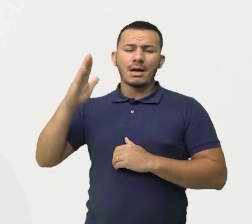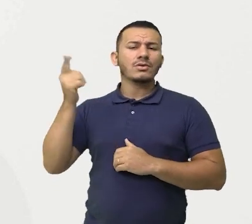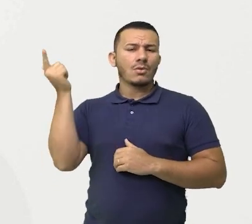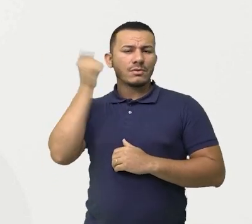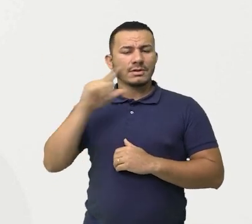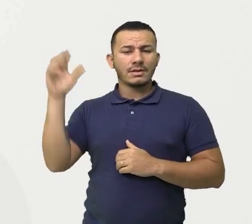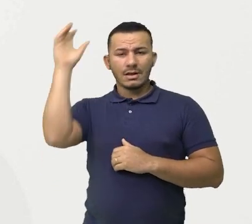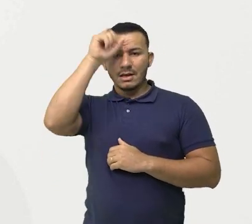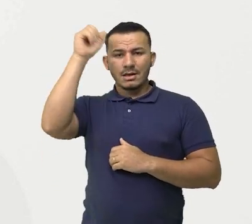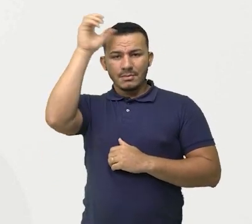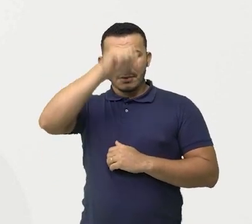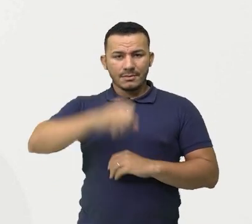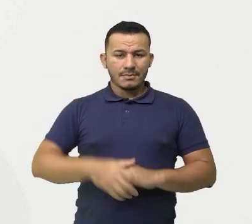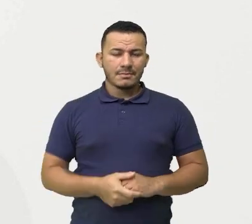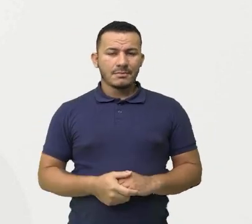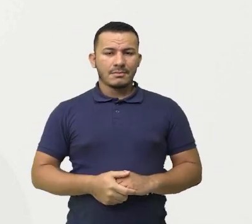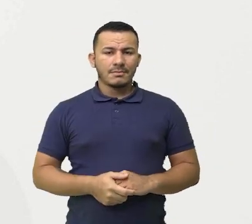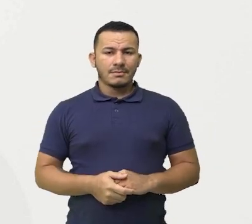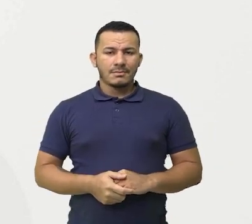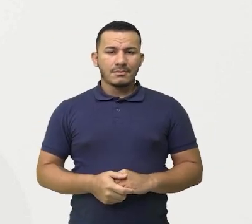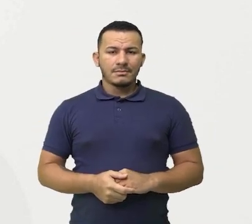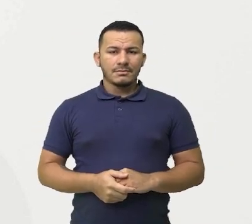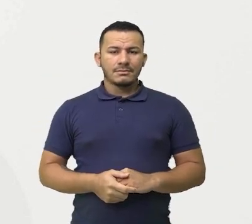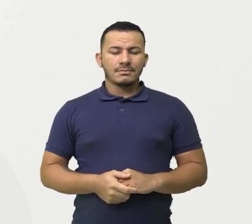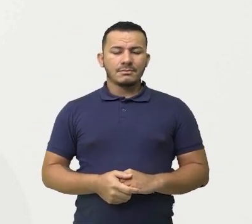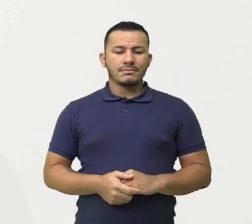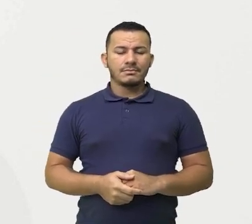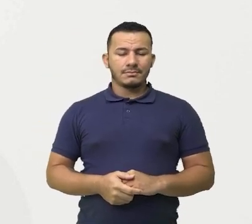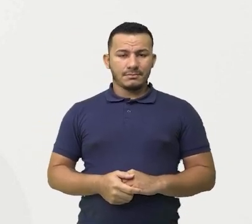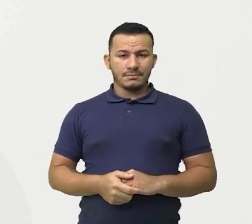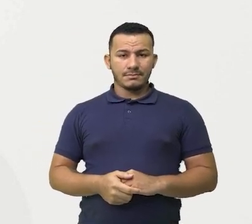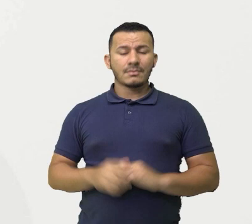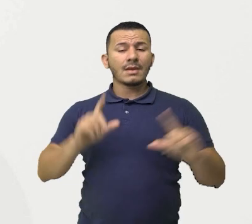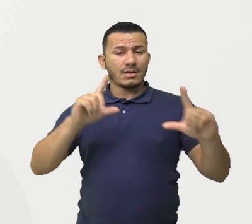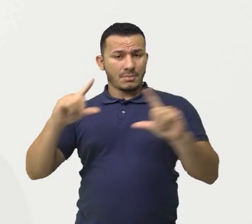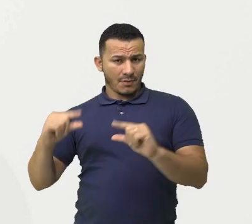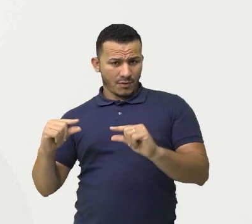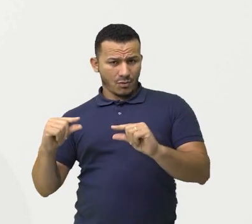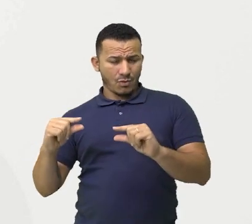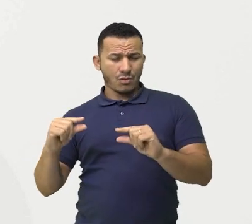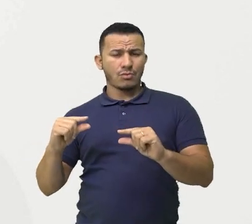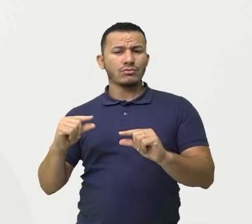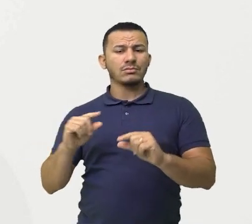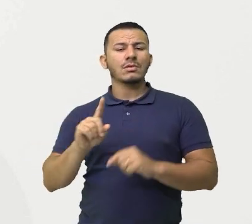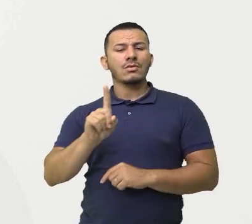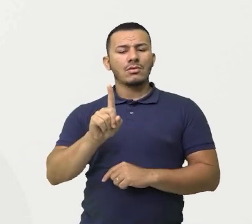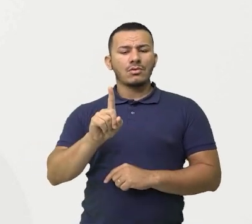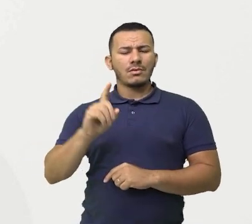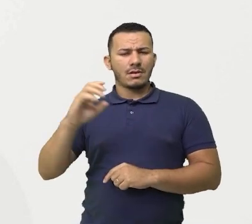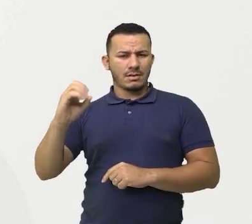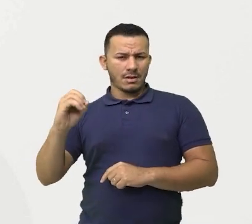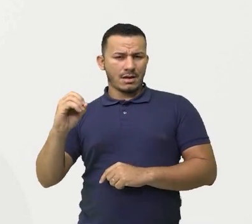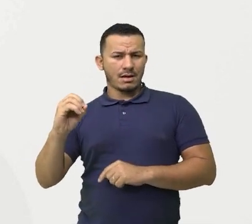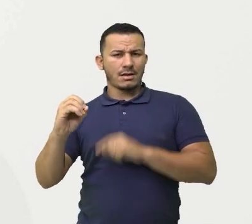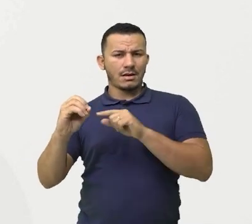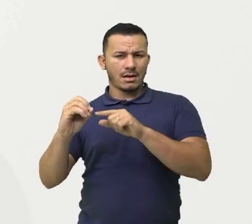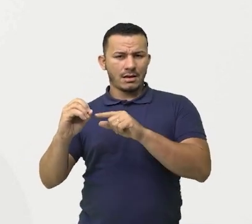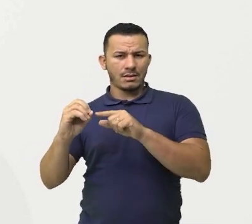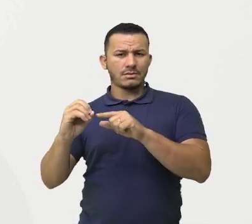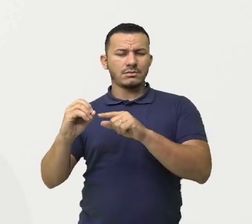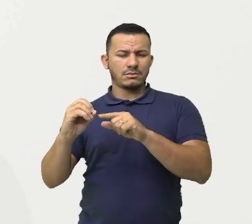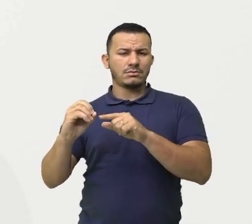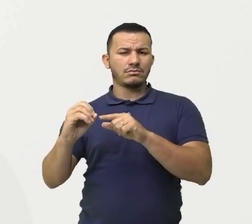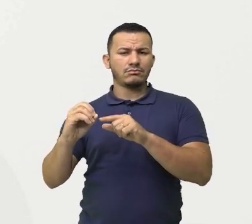teu desenvolvimento aí no 7º ano, tá legal? E ó, simplificamos o zero de cima com o zero de baixo, o que é que sobrou? Sobrou o